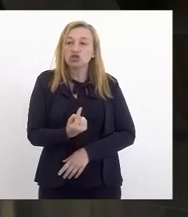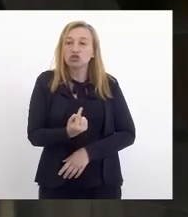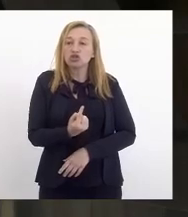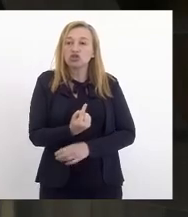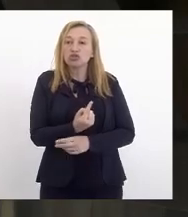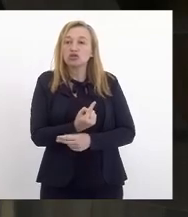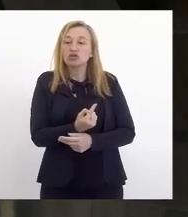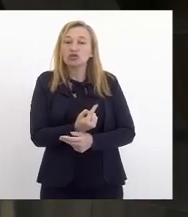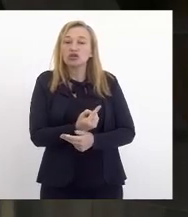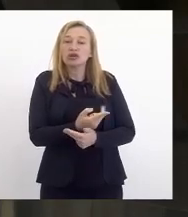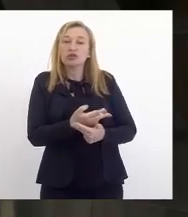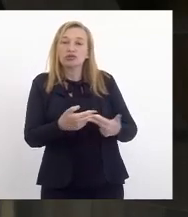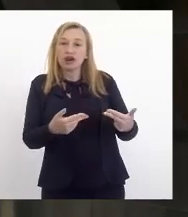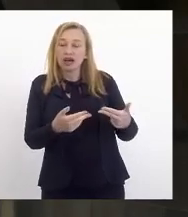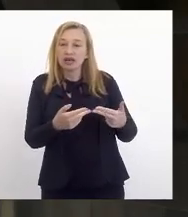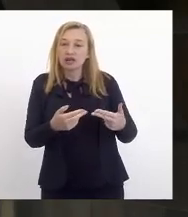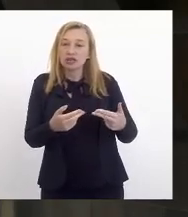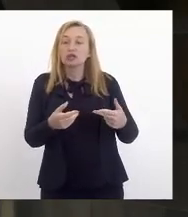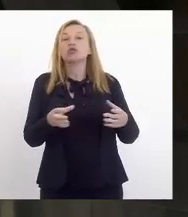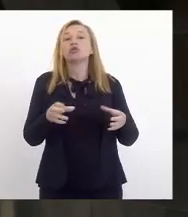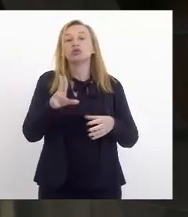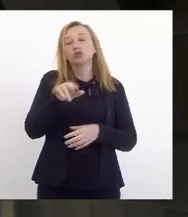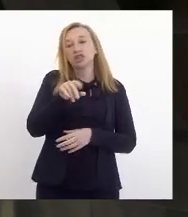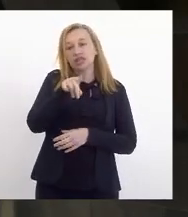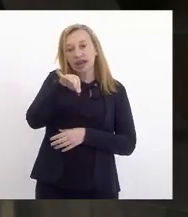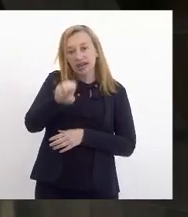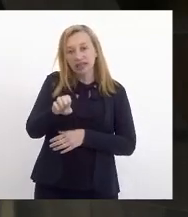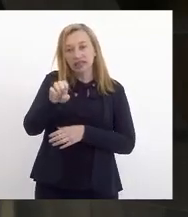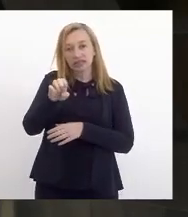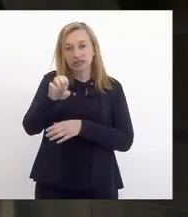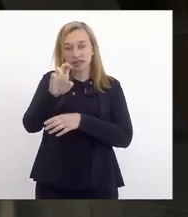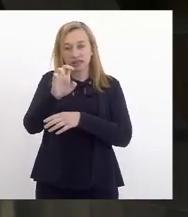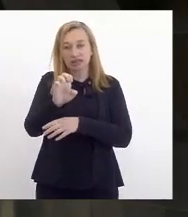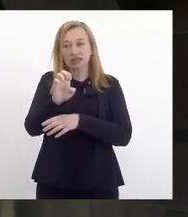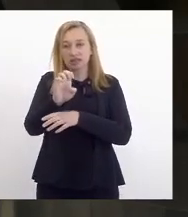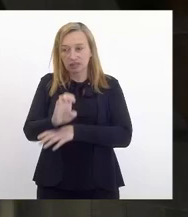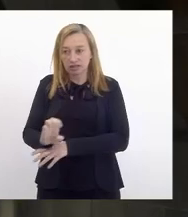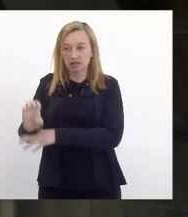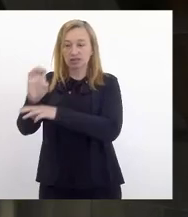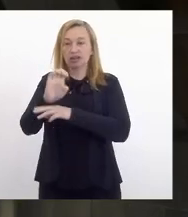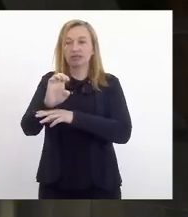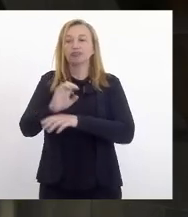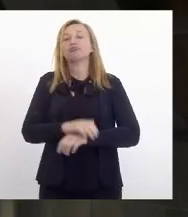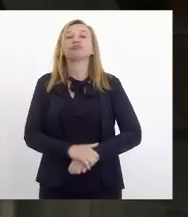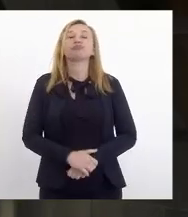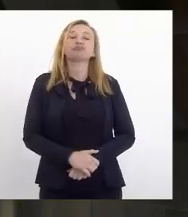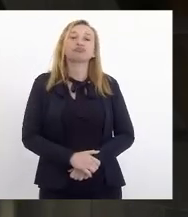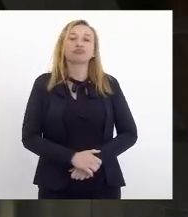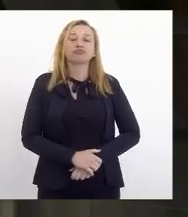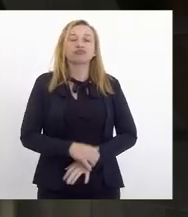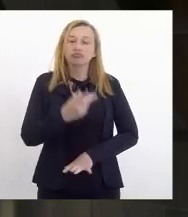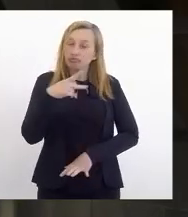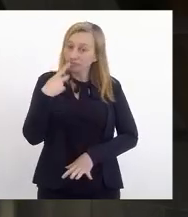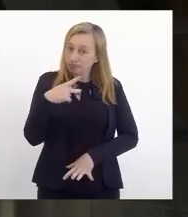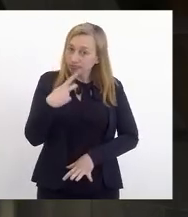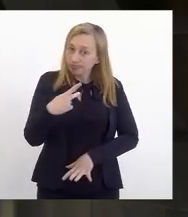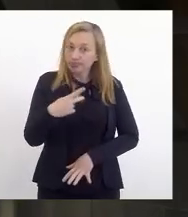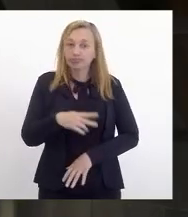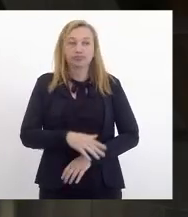as unidades federadas e os entes subnacionais. E estou dizendo